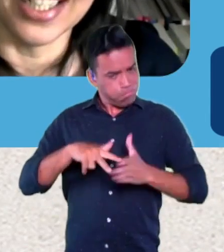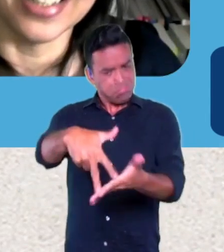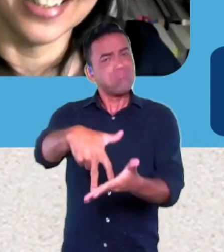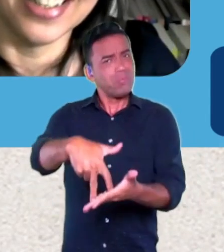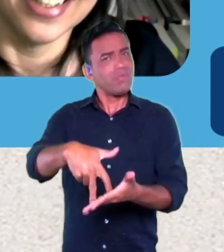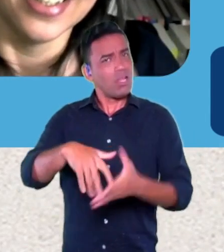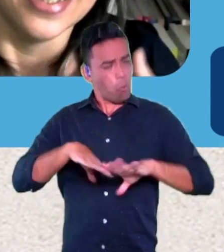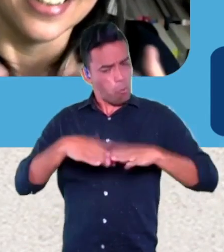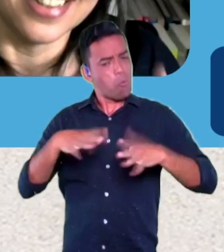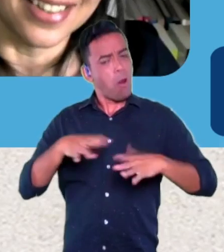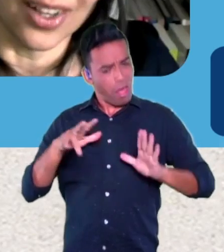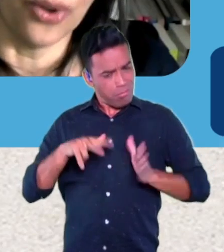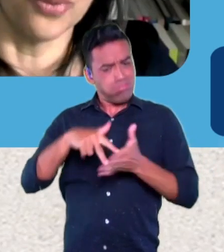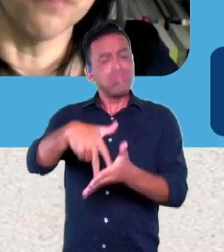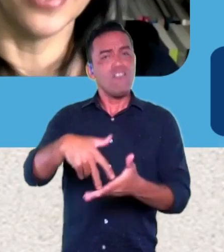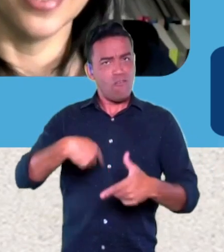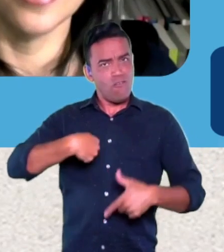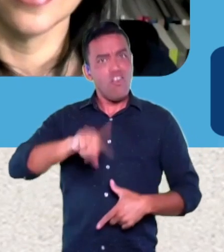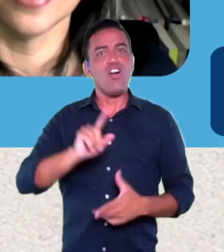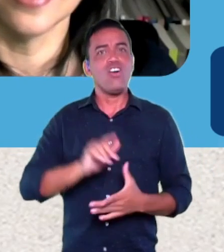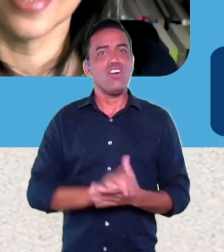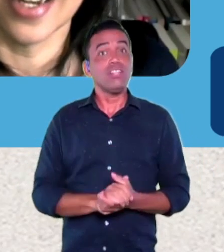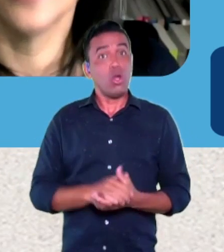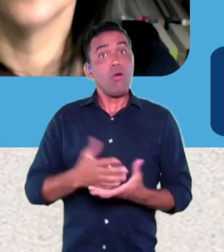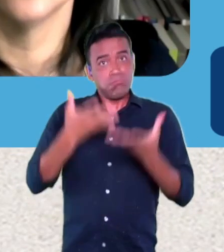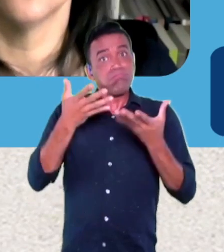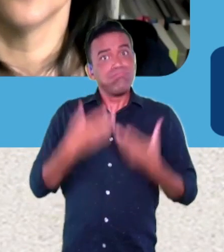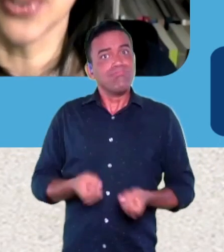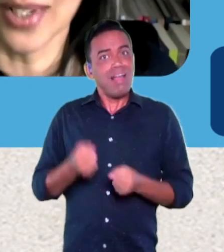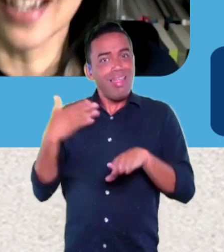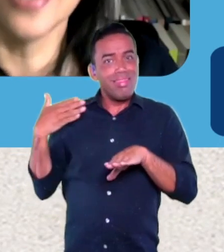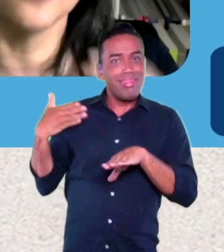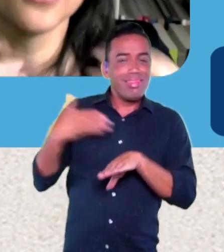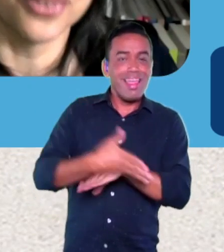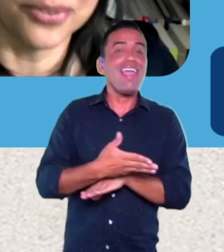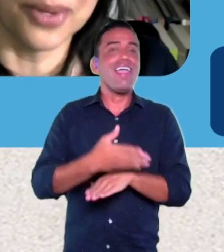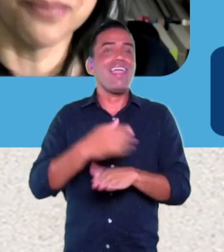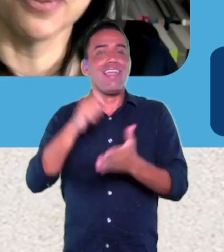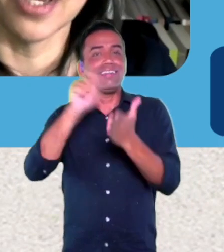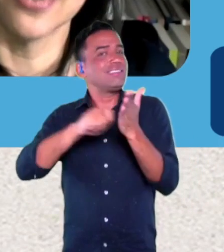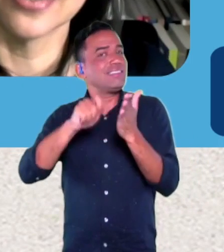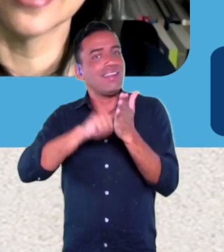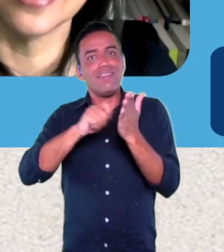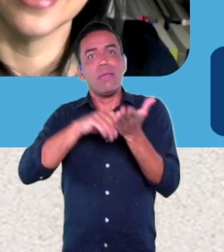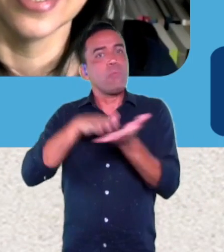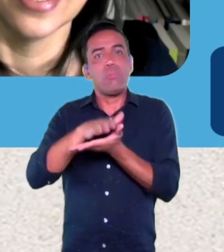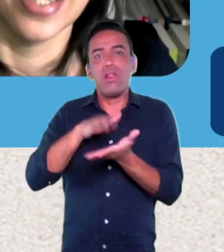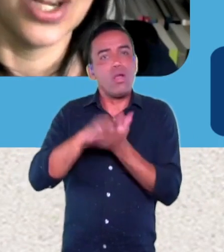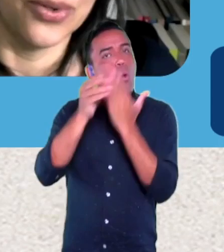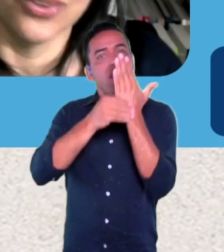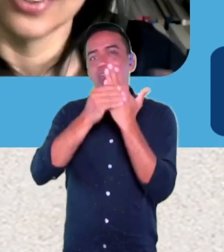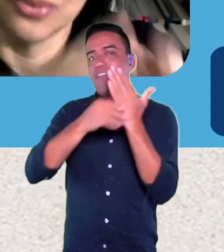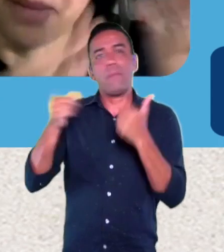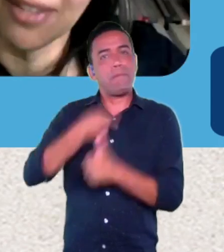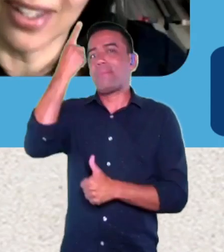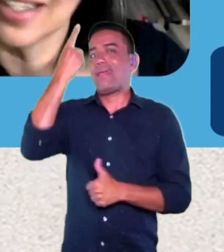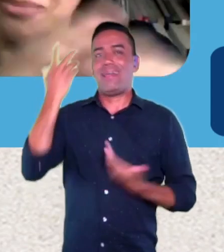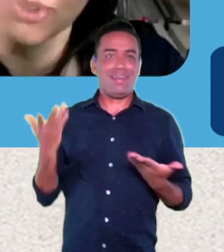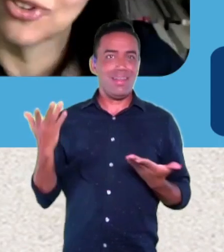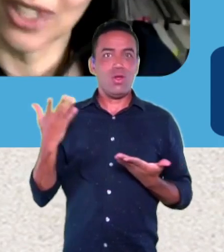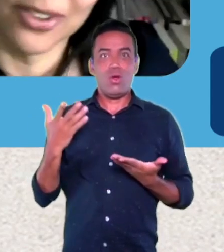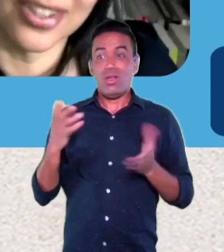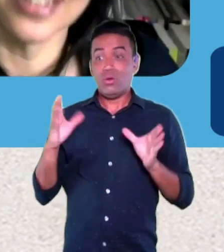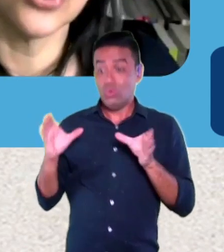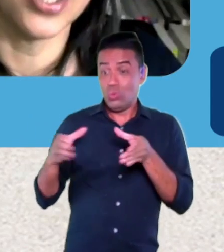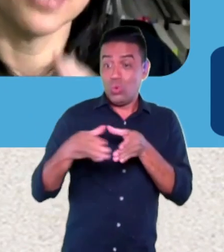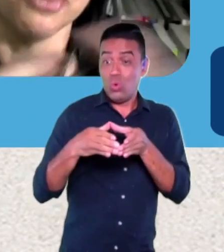se molhar, né? Então eu topei, entrei, fiz o livro, foi o primeiro, assim, eu no meio daquele